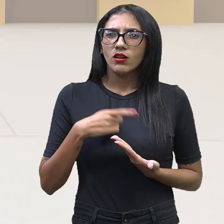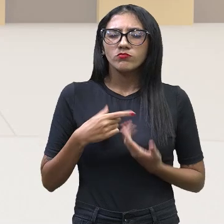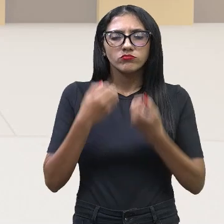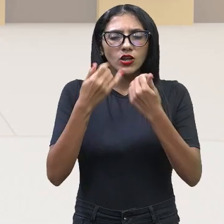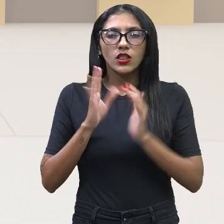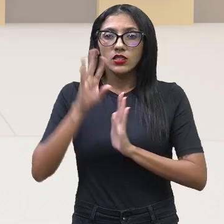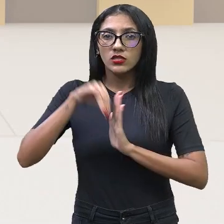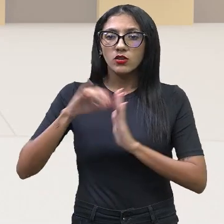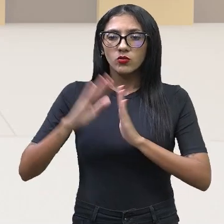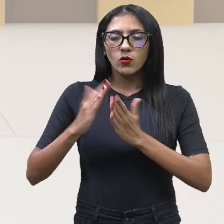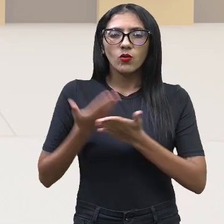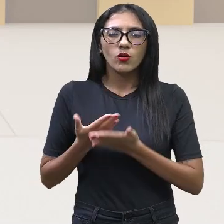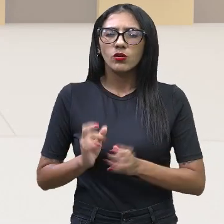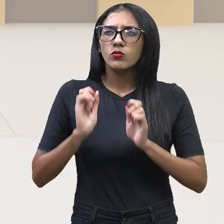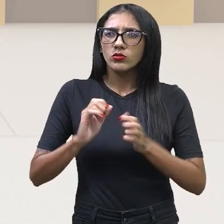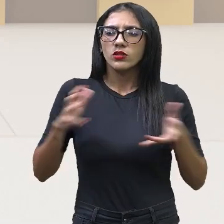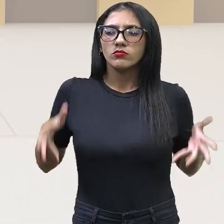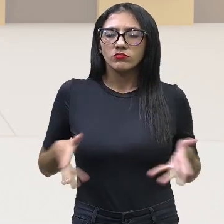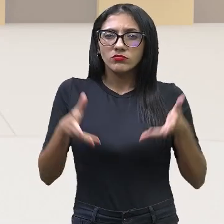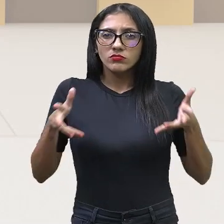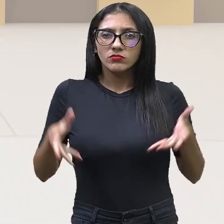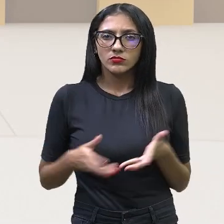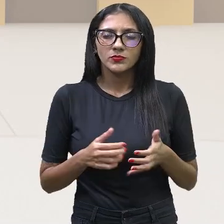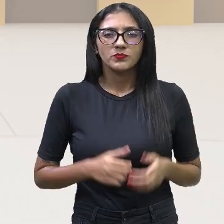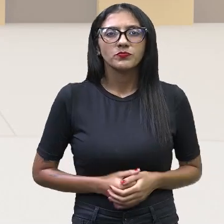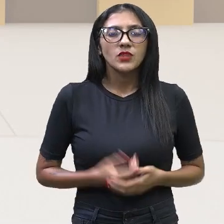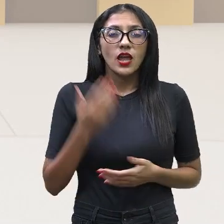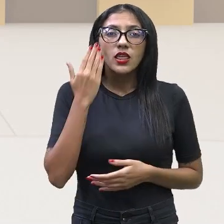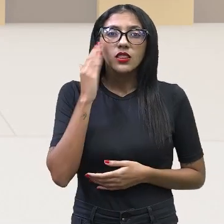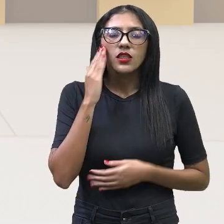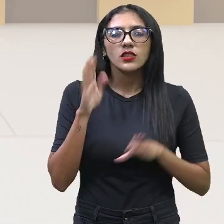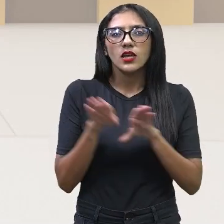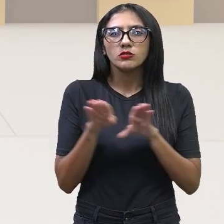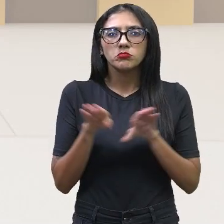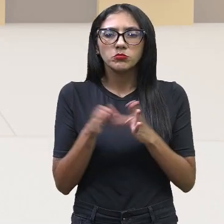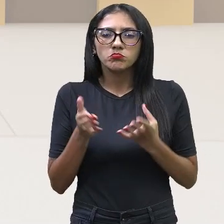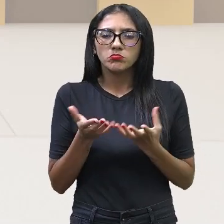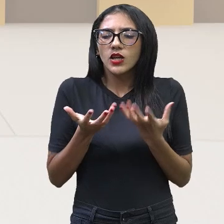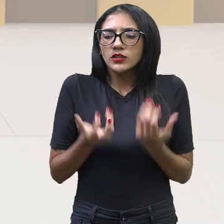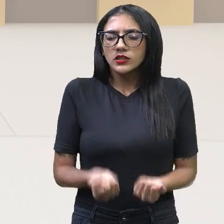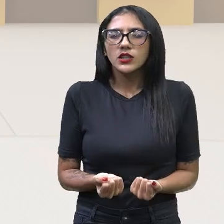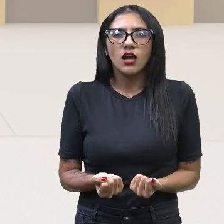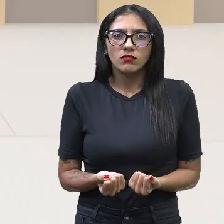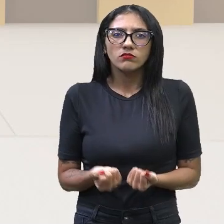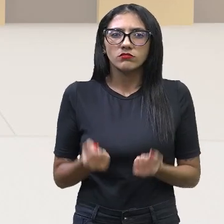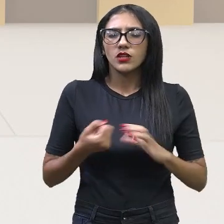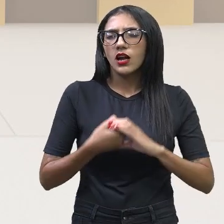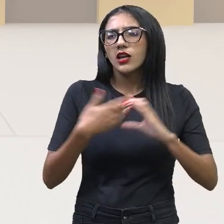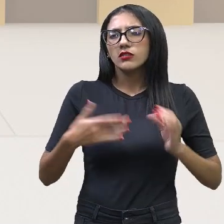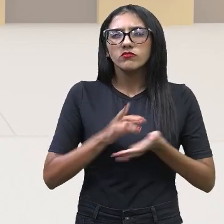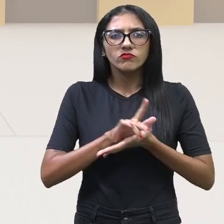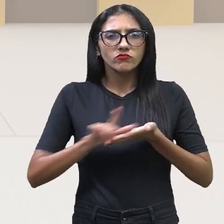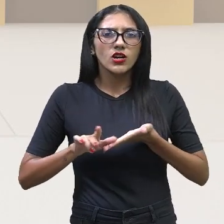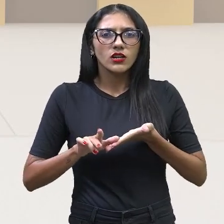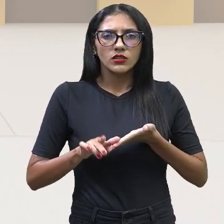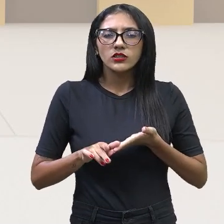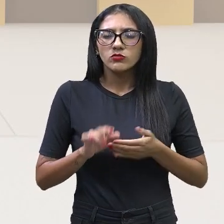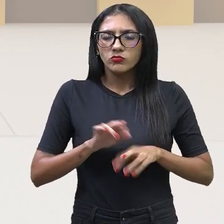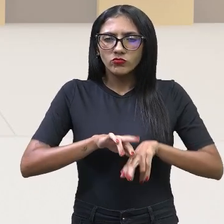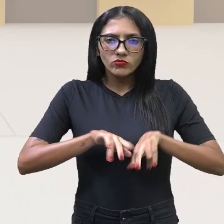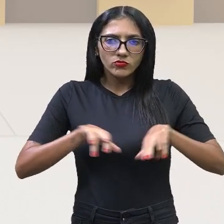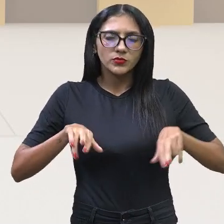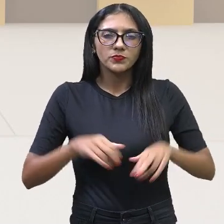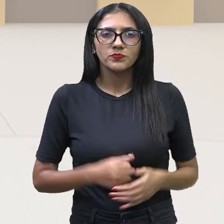deve promover o quê? A compreensão e a aceitação do outro com suas diferenças e as suas necessidades,